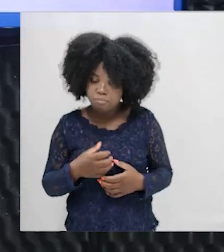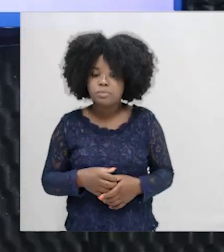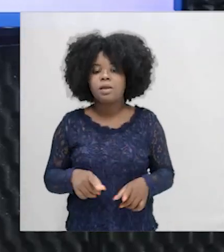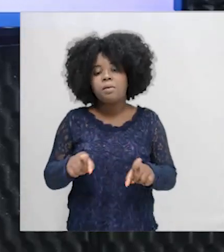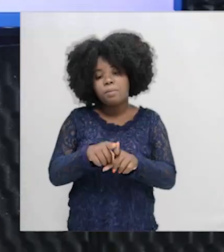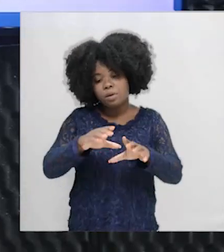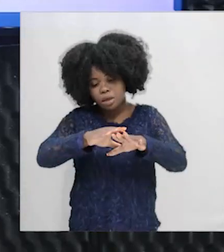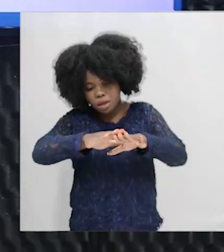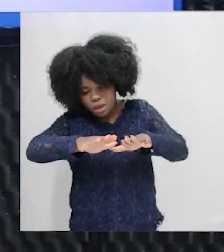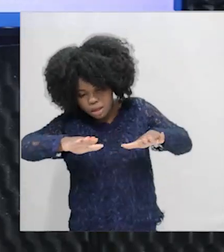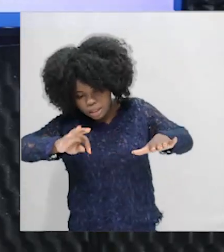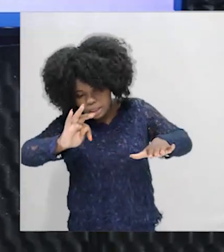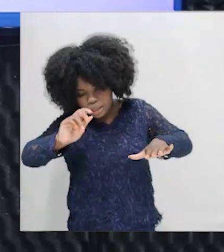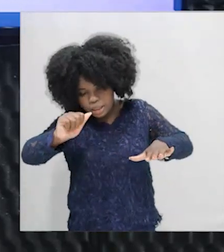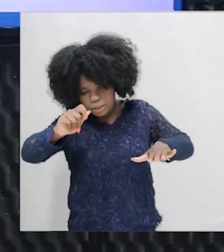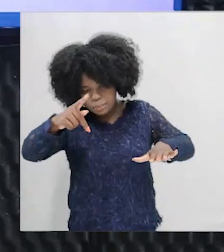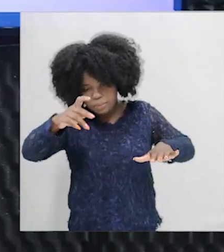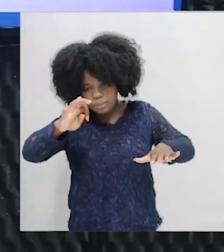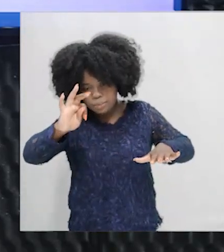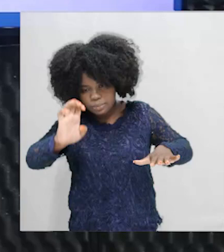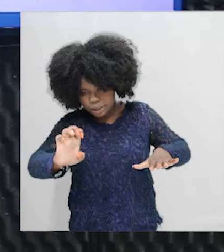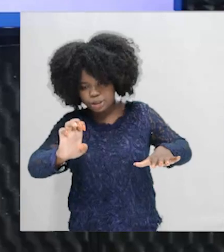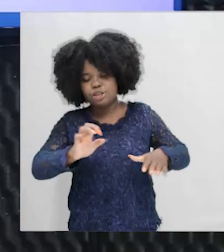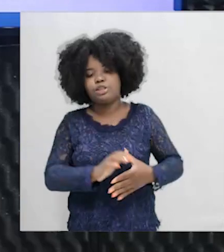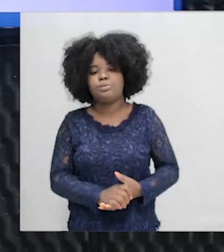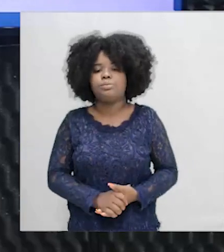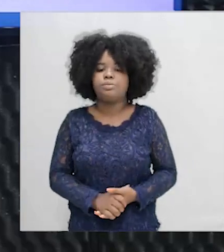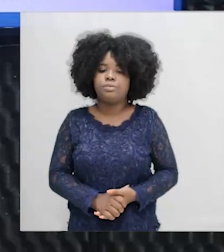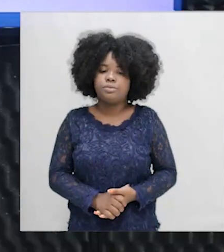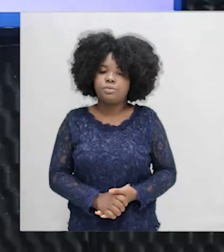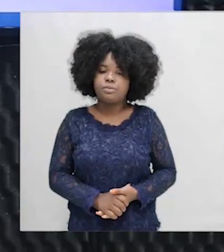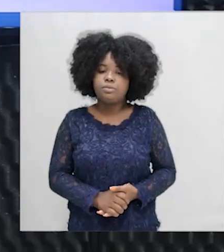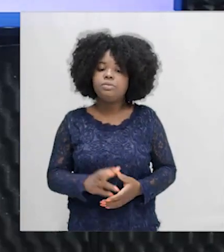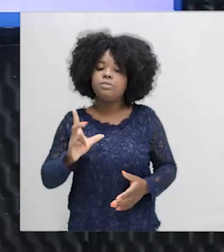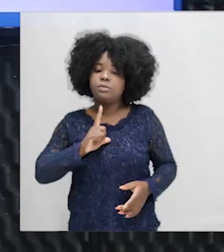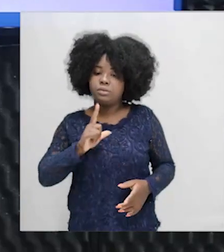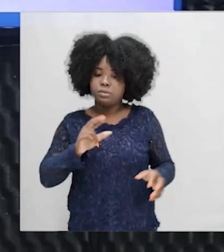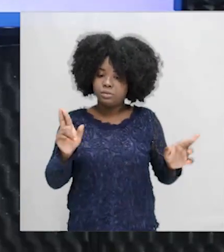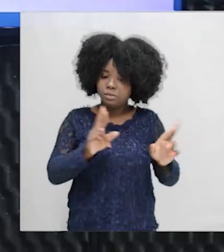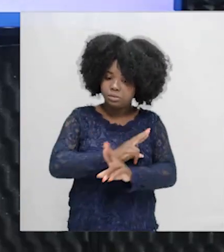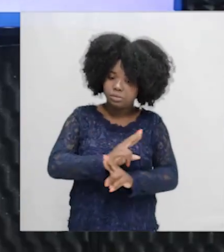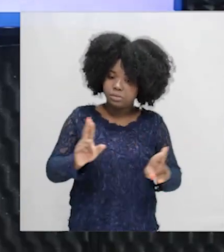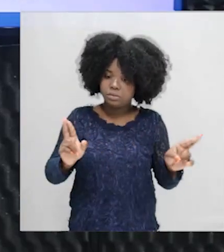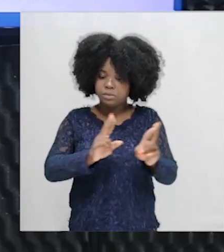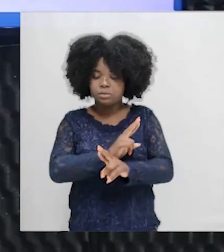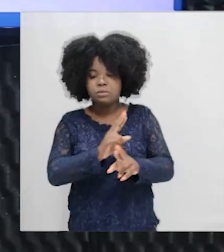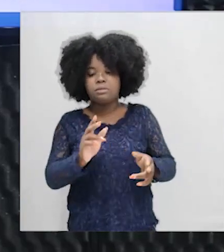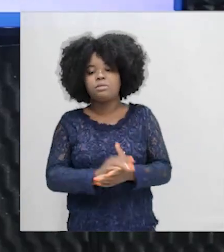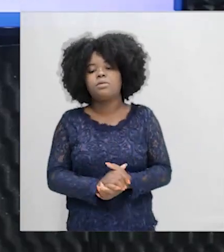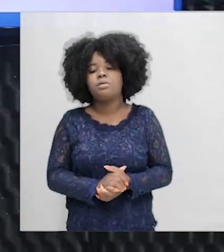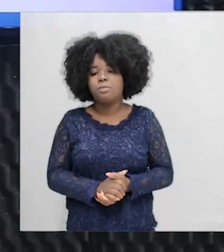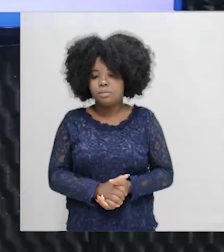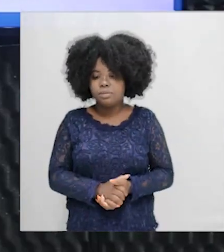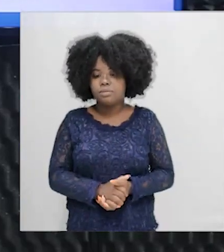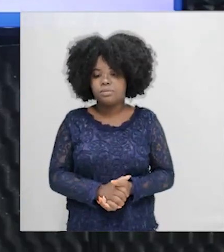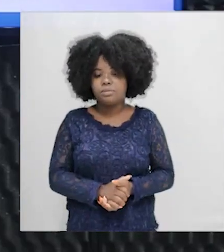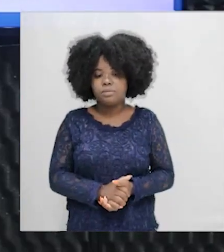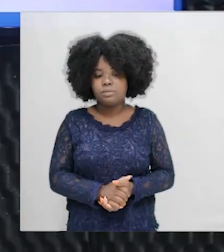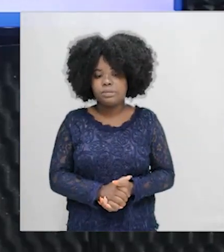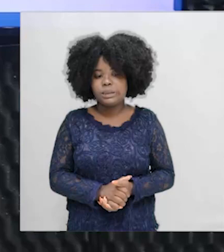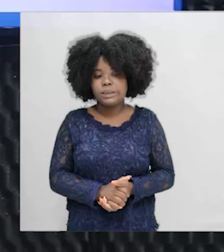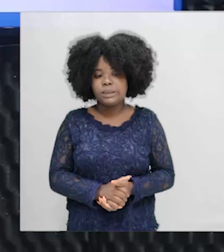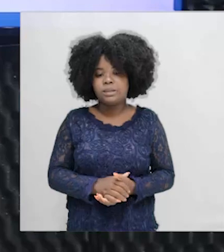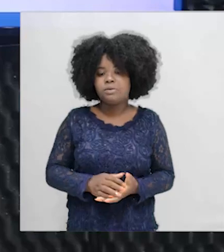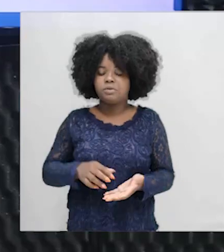tão importante? Já que ele não é só um tapete como parece para a gente. Ele tem uma relação muito grande com o aspecto religioso. Então você não vai andar